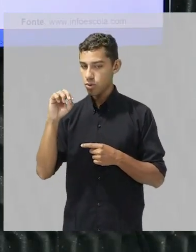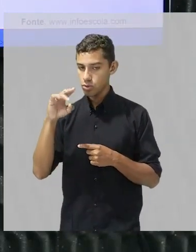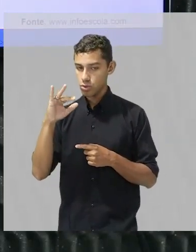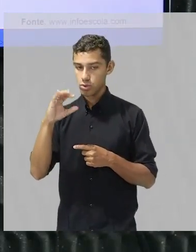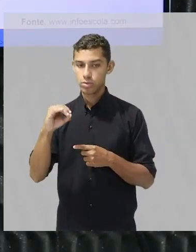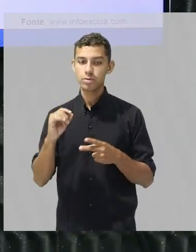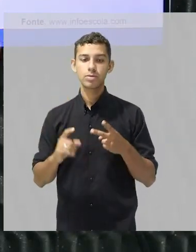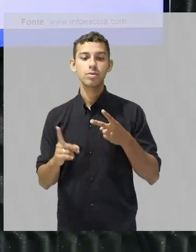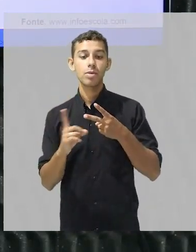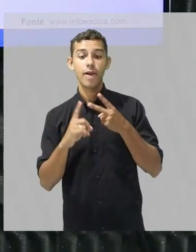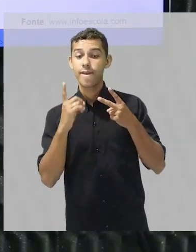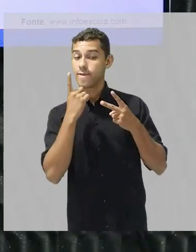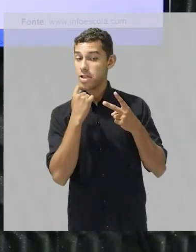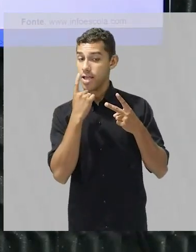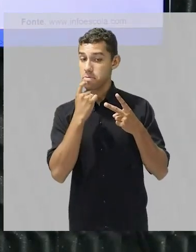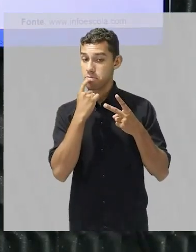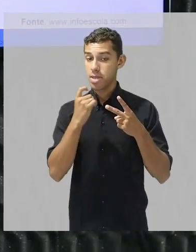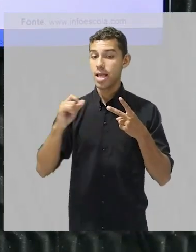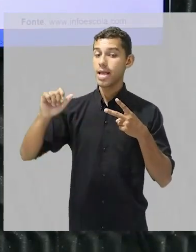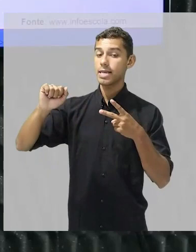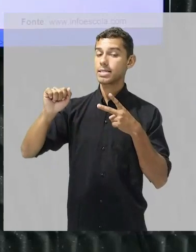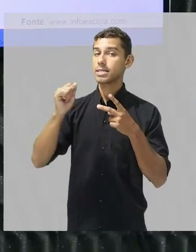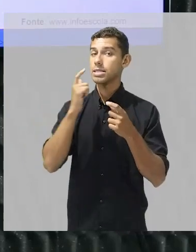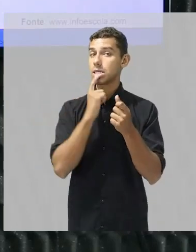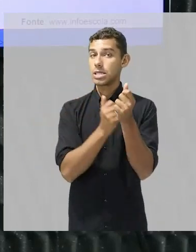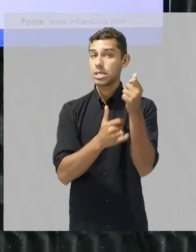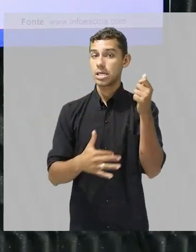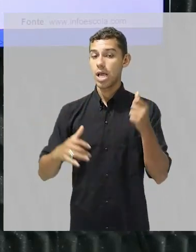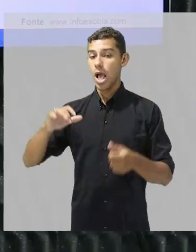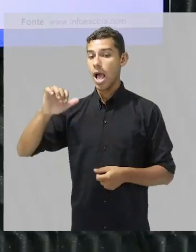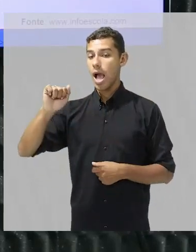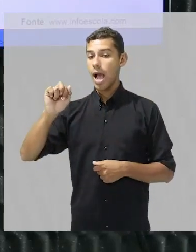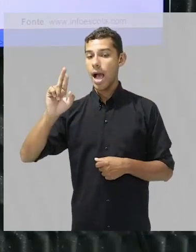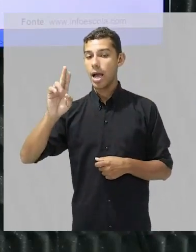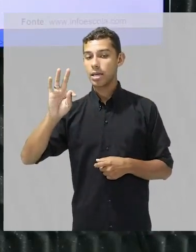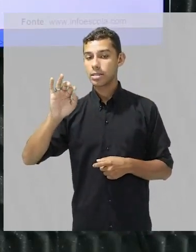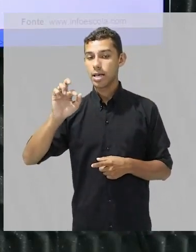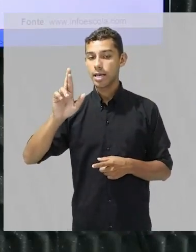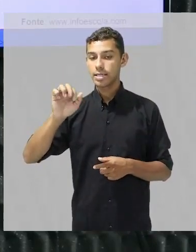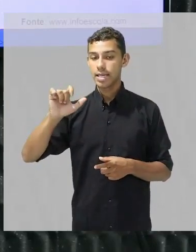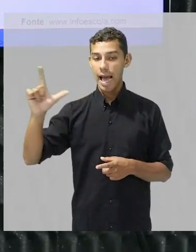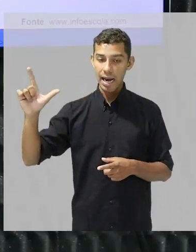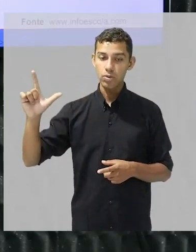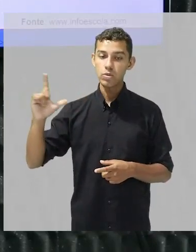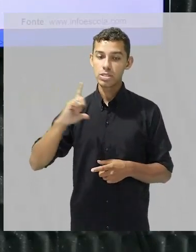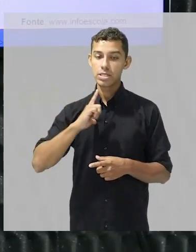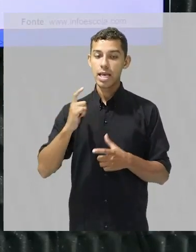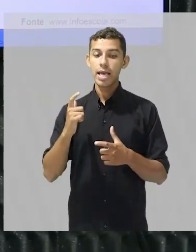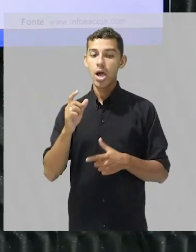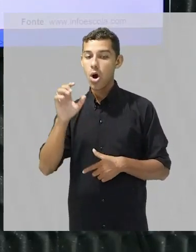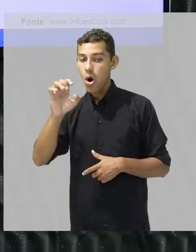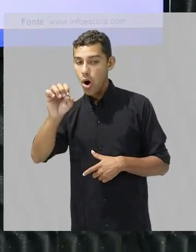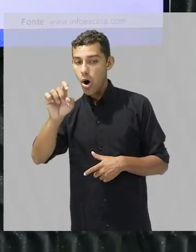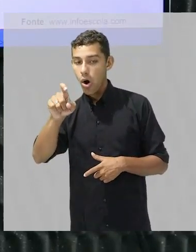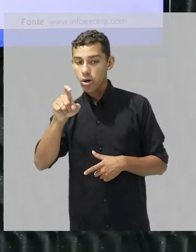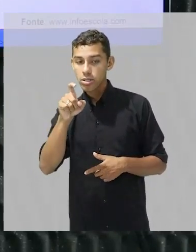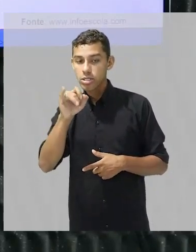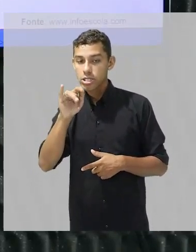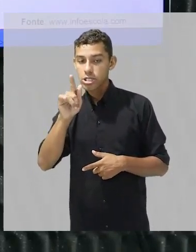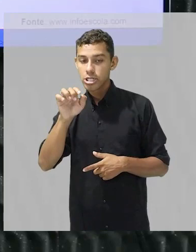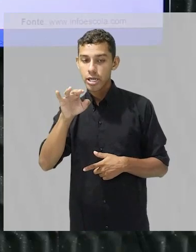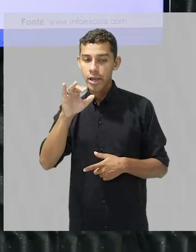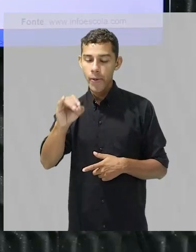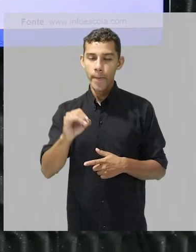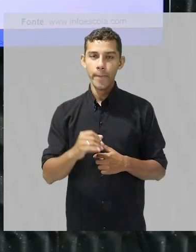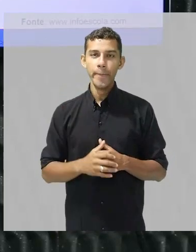ó, é sangue arterial. Sangue arterial é um sangue rico em oxigênio. Então, eu expliquei para vocês no começo da aula o seguinte,